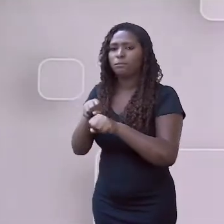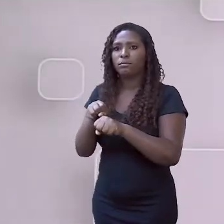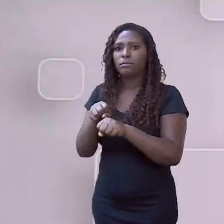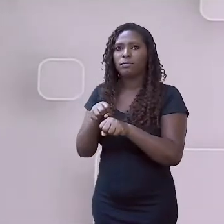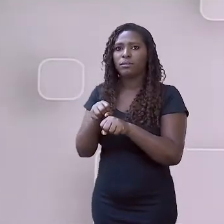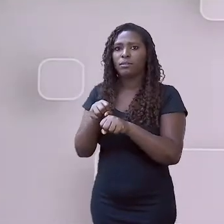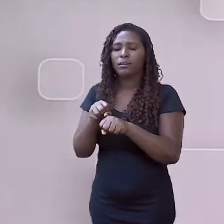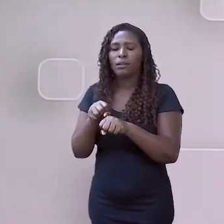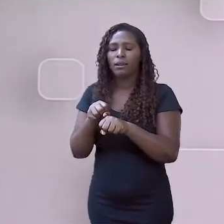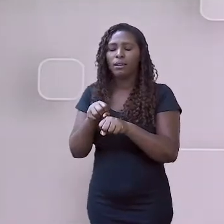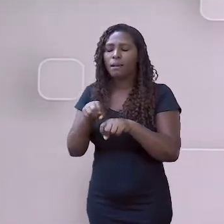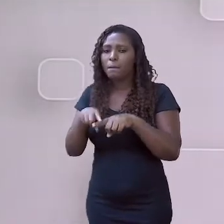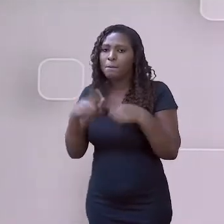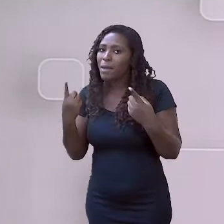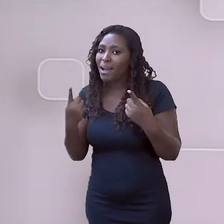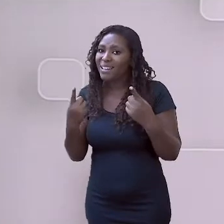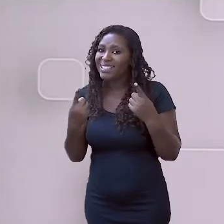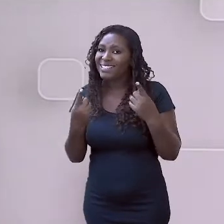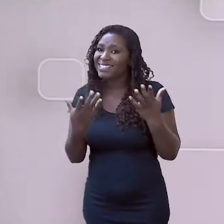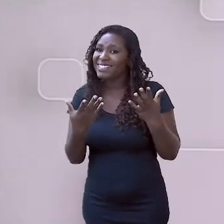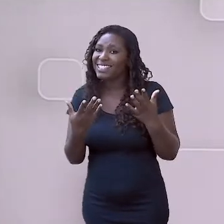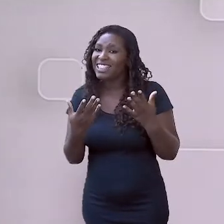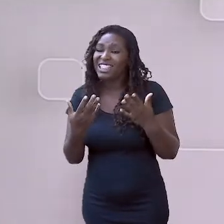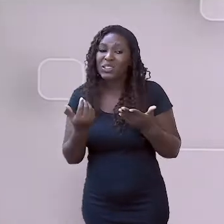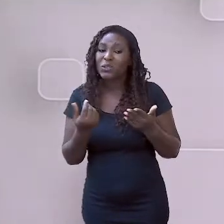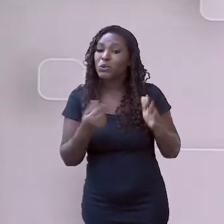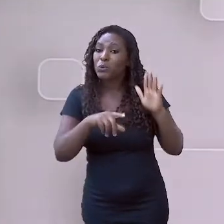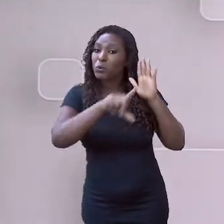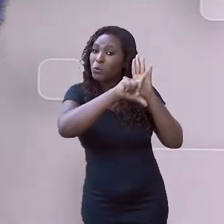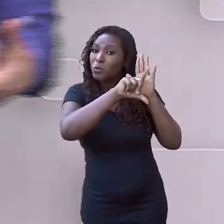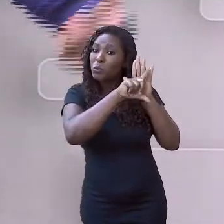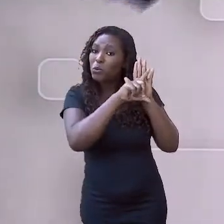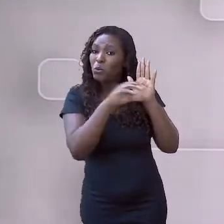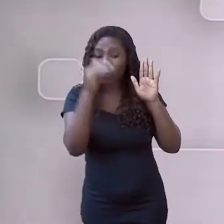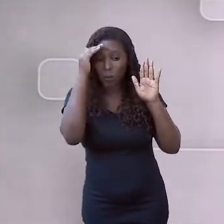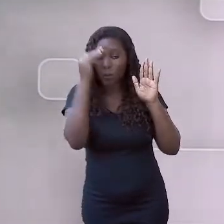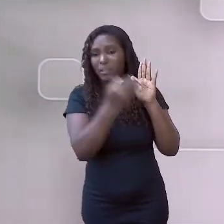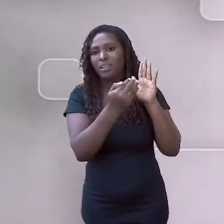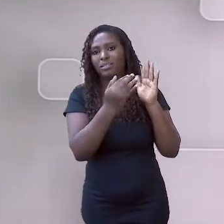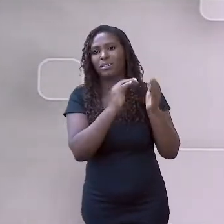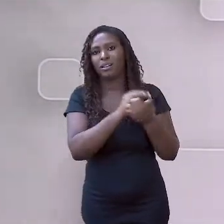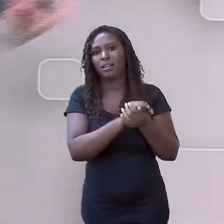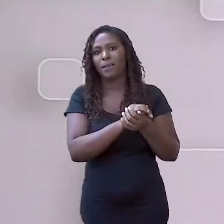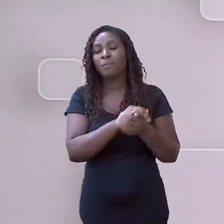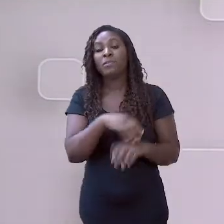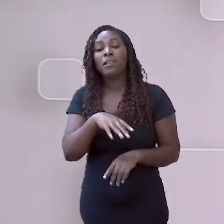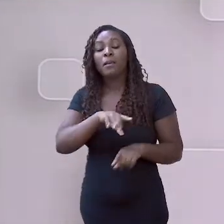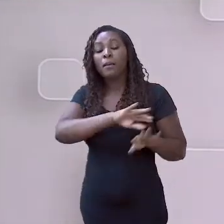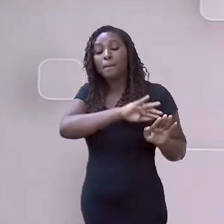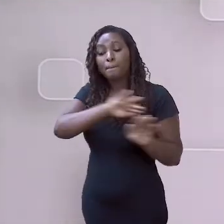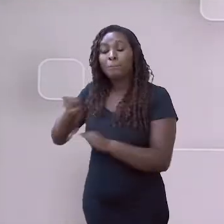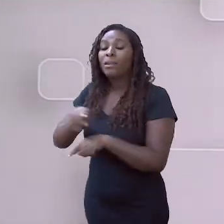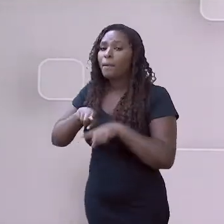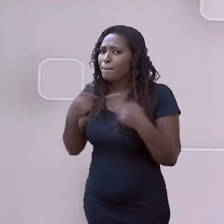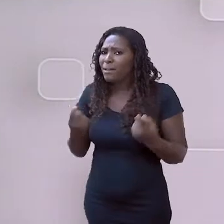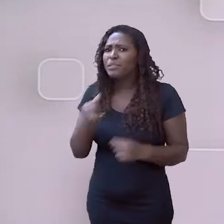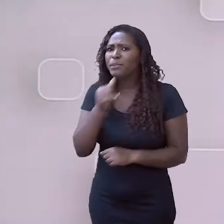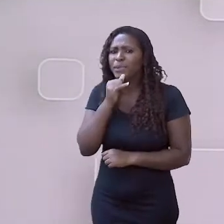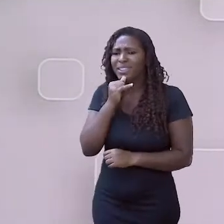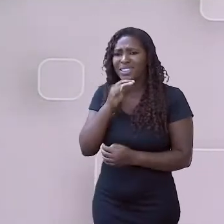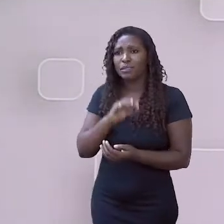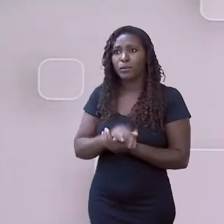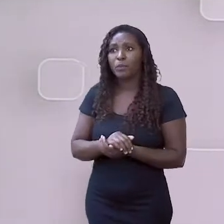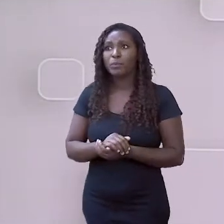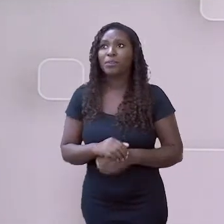de se refazer muito grande. Nós podemos olhar para o nosso Rio Doce.